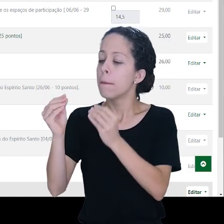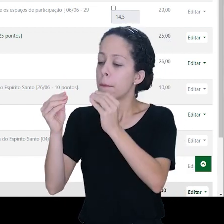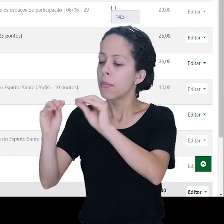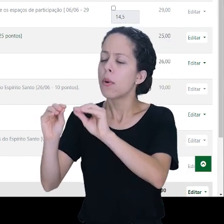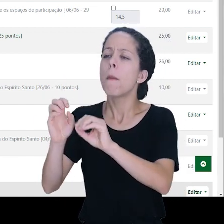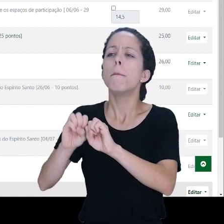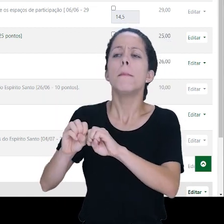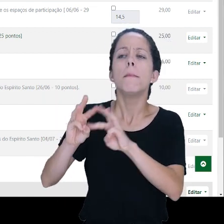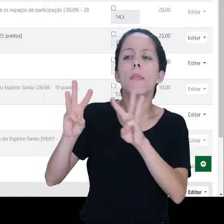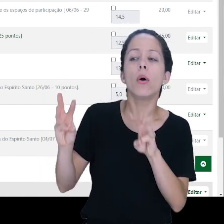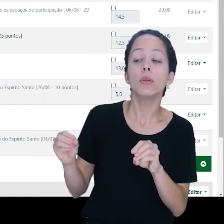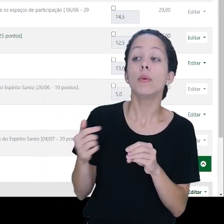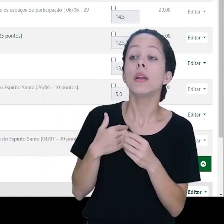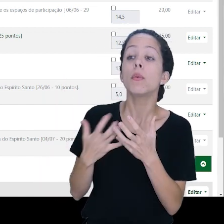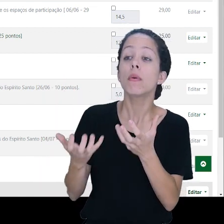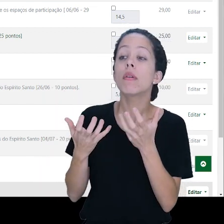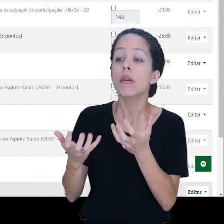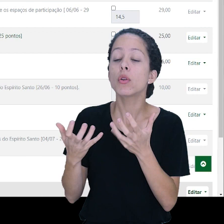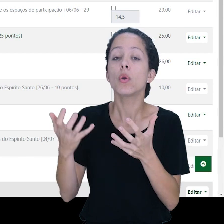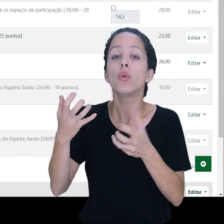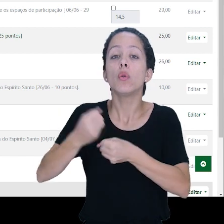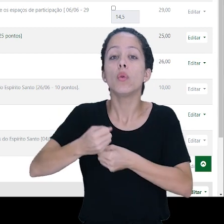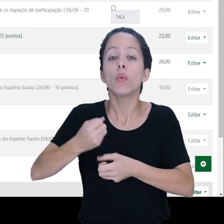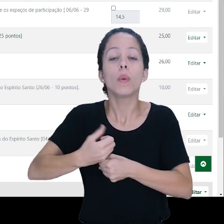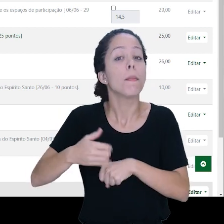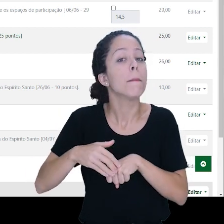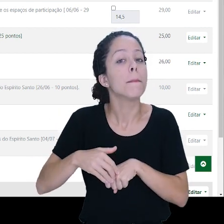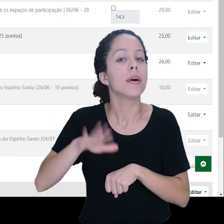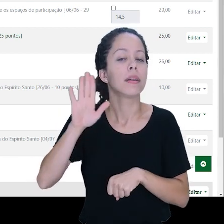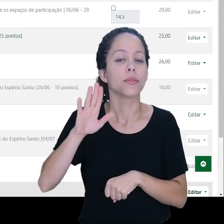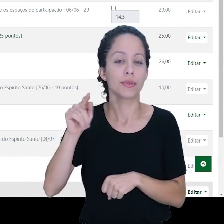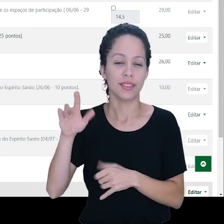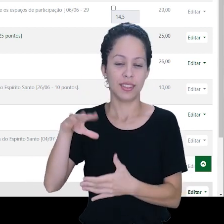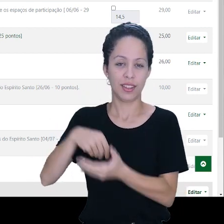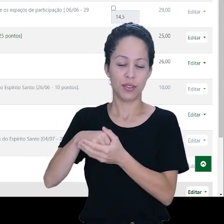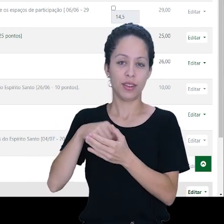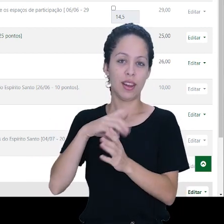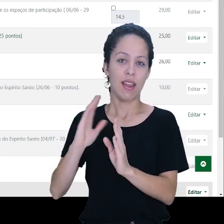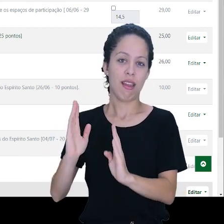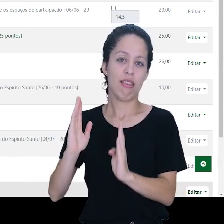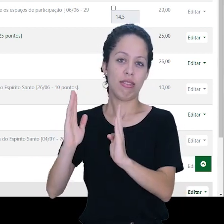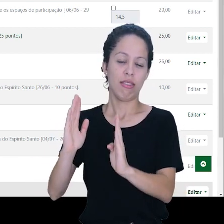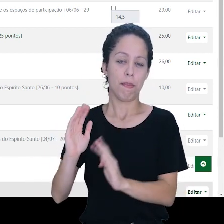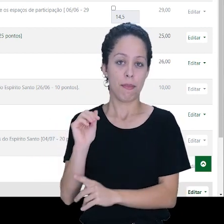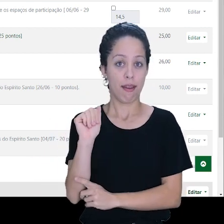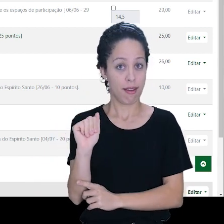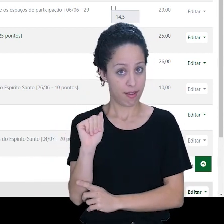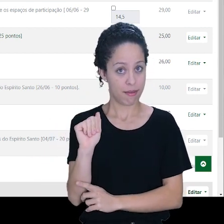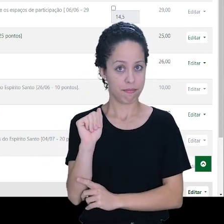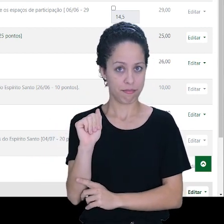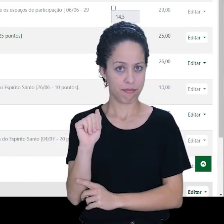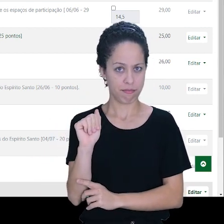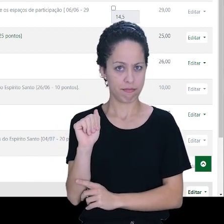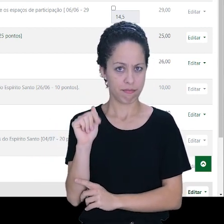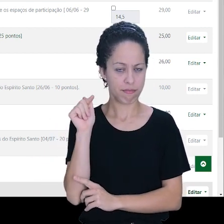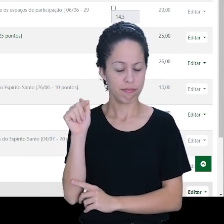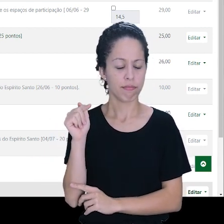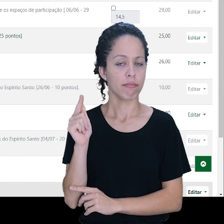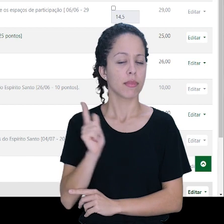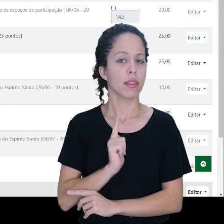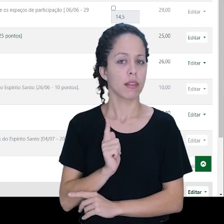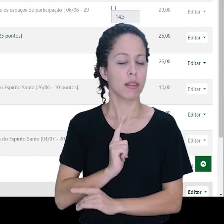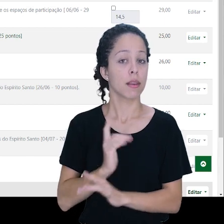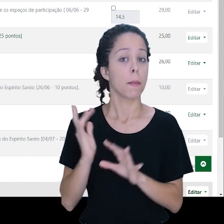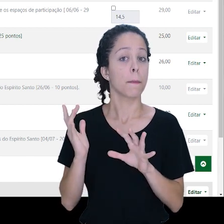a gente vai criar aqui uma outra categoria que a gente pode chamar de etapa a que ela vai valer